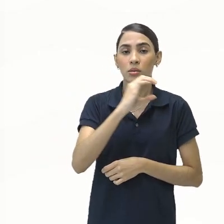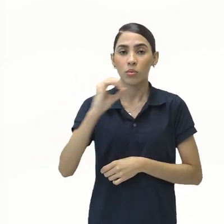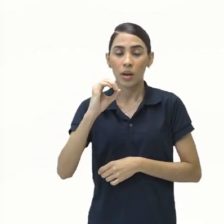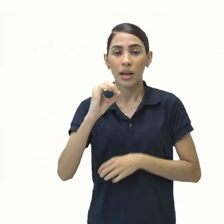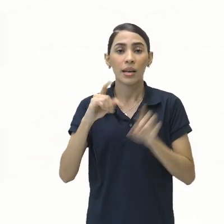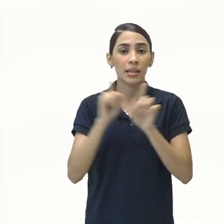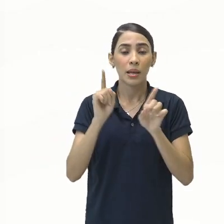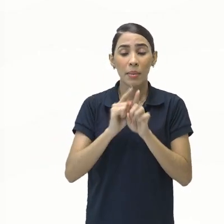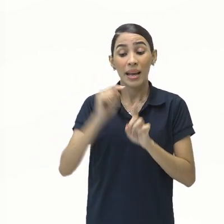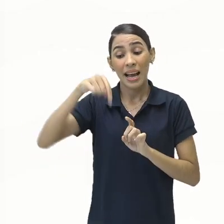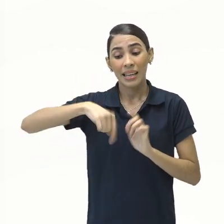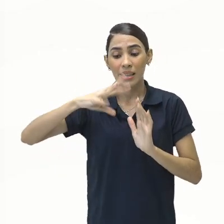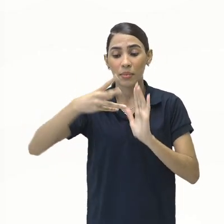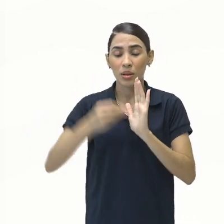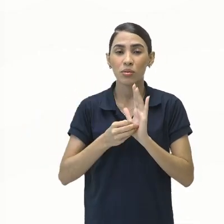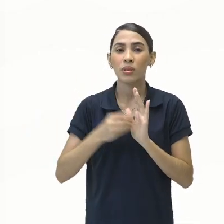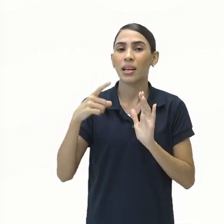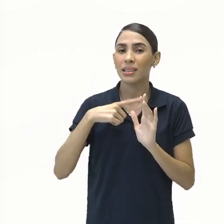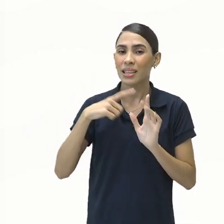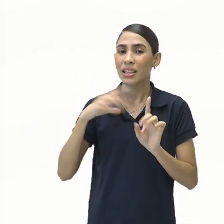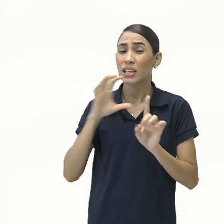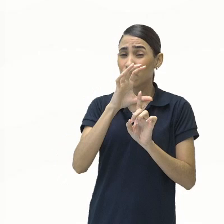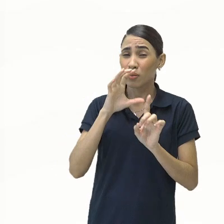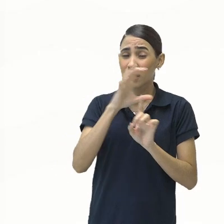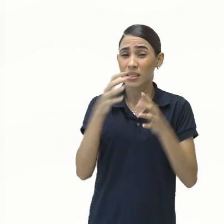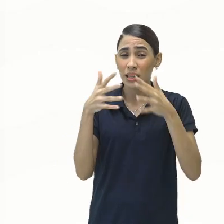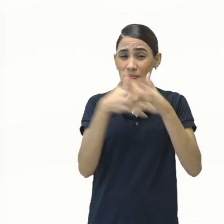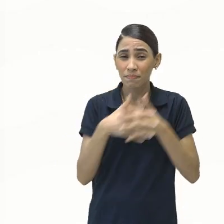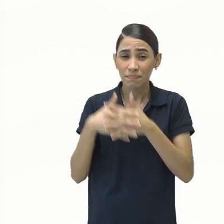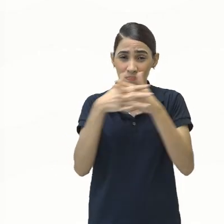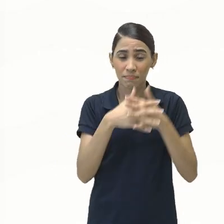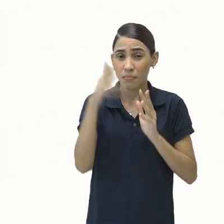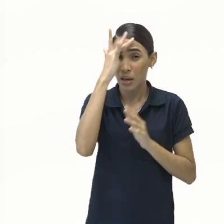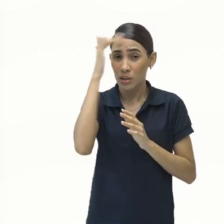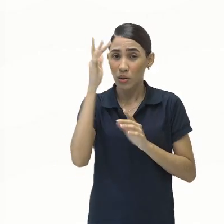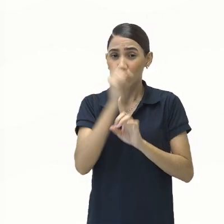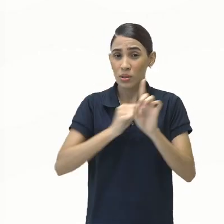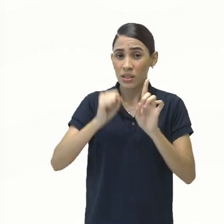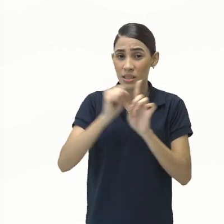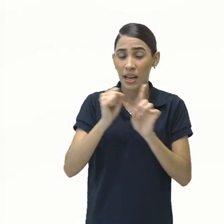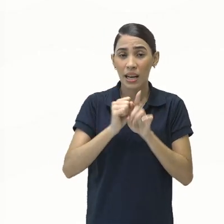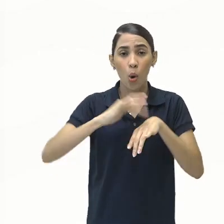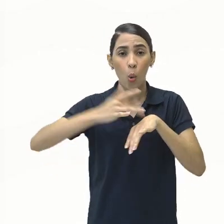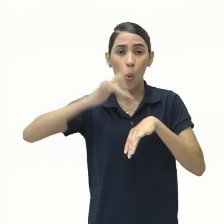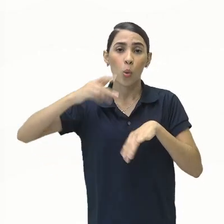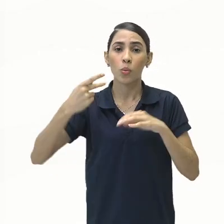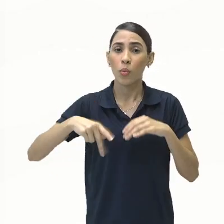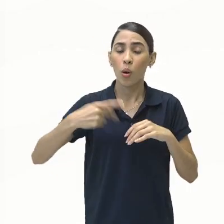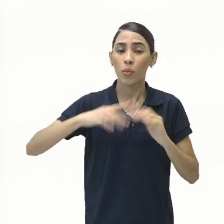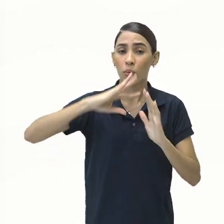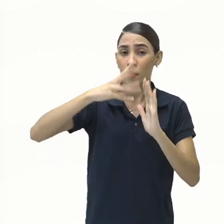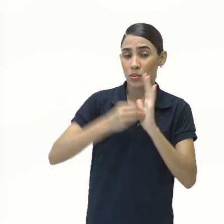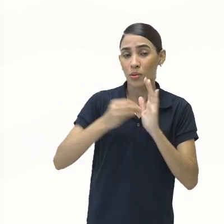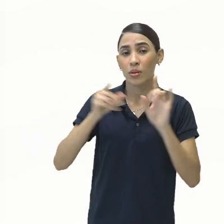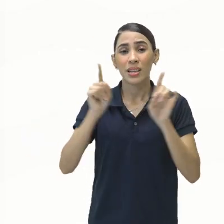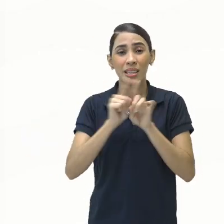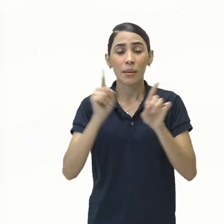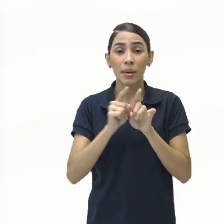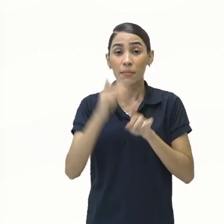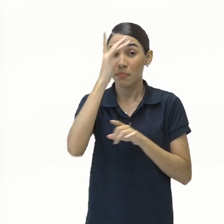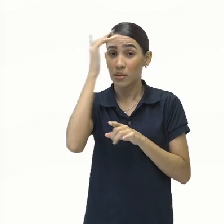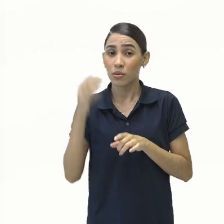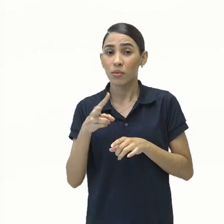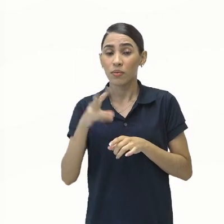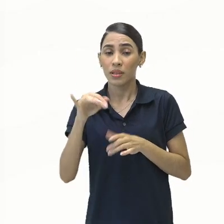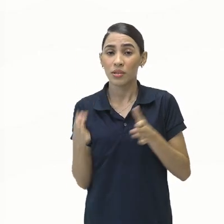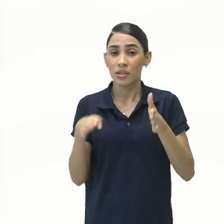instalando na Amazônia. Isso tem gerado conflito entre os atores sociais que estão aqui, o homem da Amazônia, e as pessoas que estão chegando, que